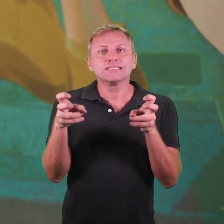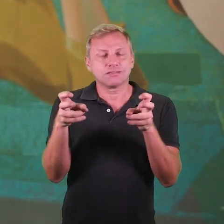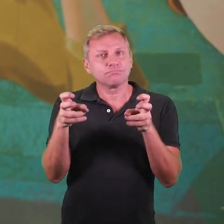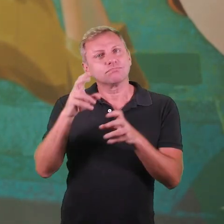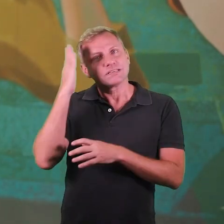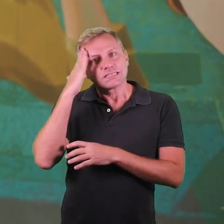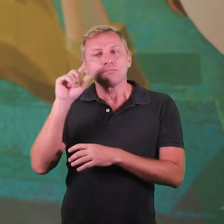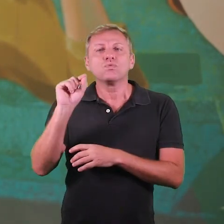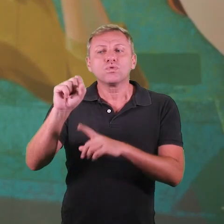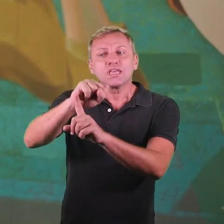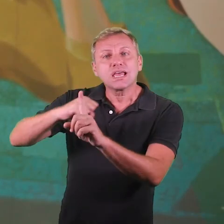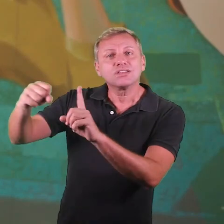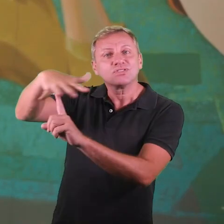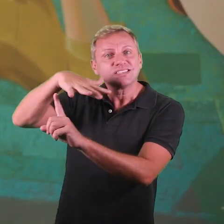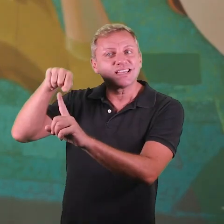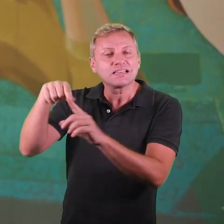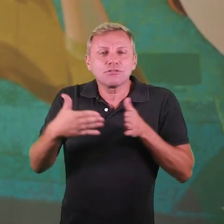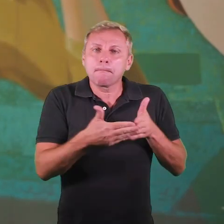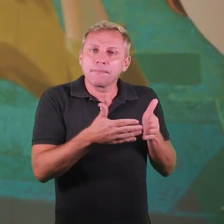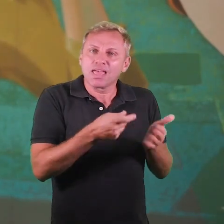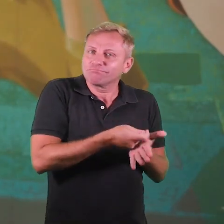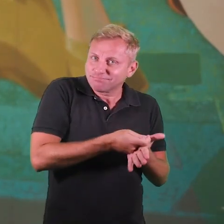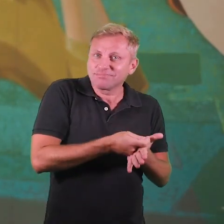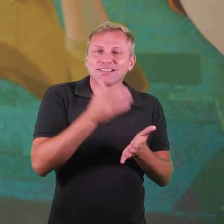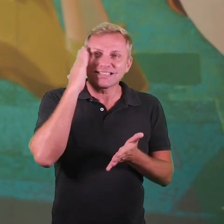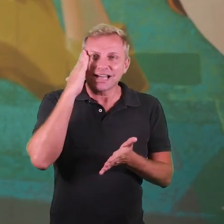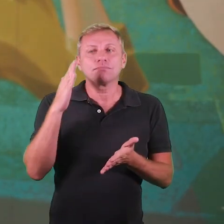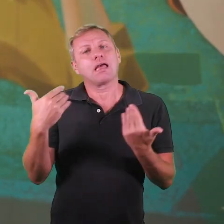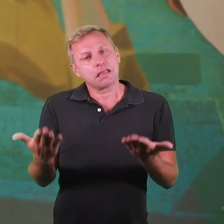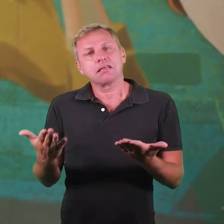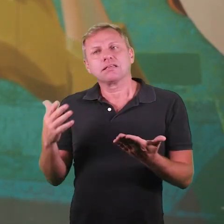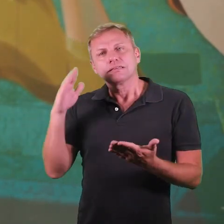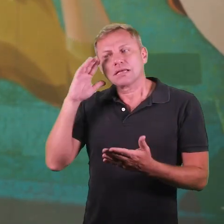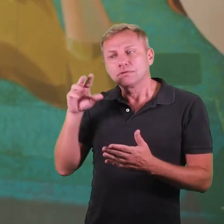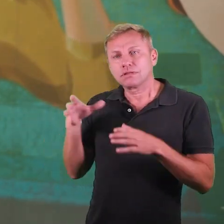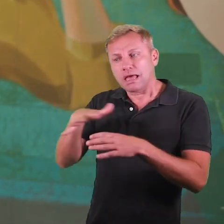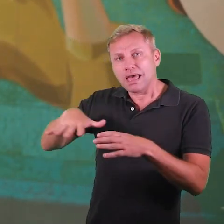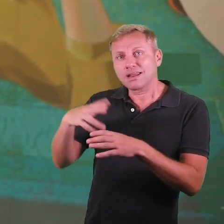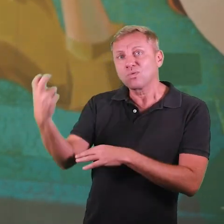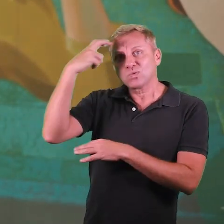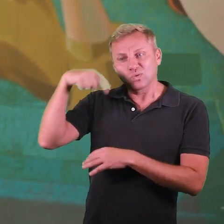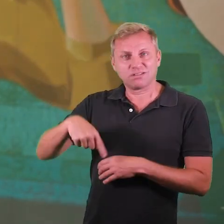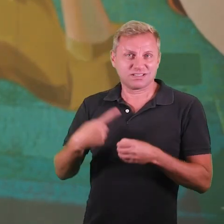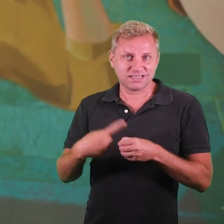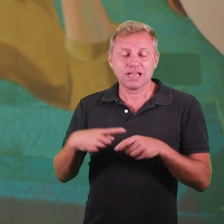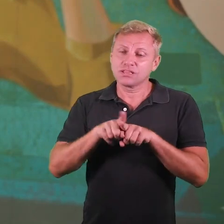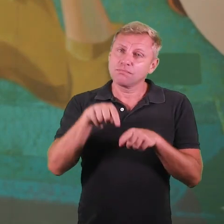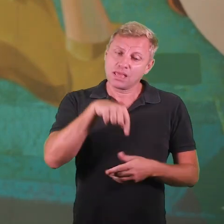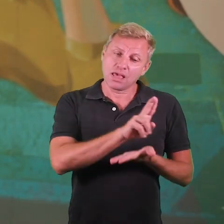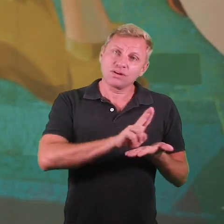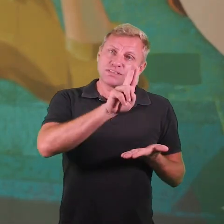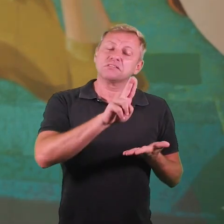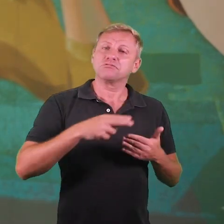que é a exigência da sociedade, né, como um todo. E aqui penso especificamente no campo cultural da cidade e o que a universidade também